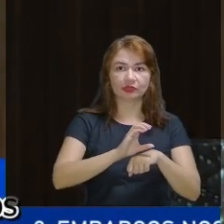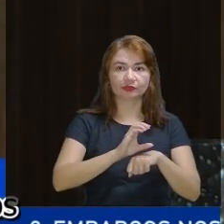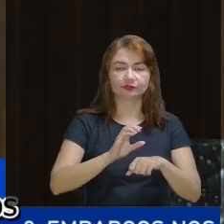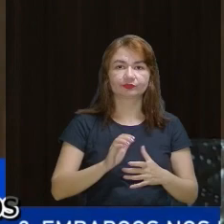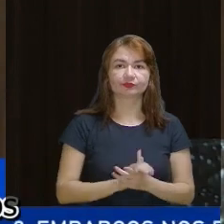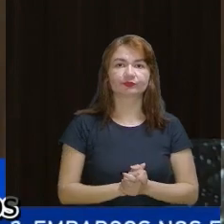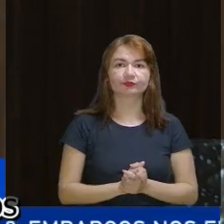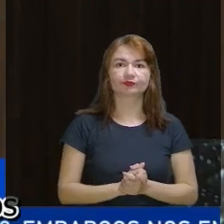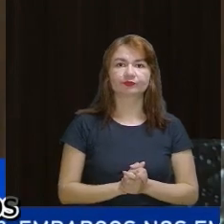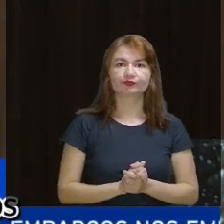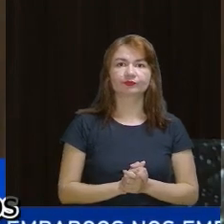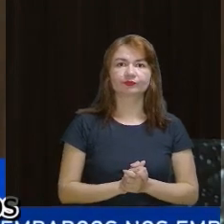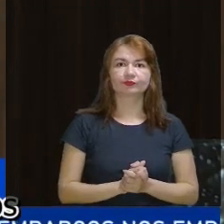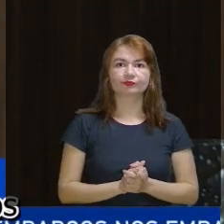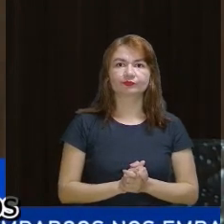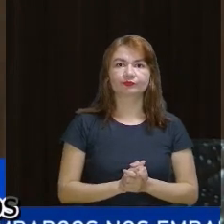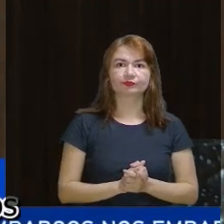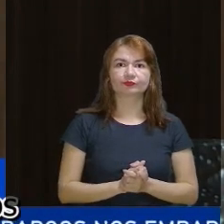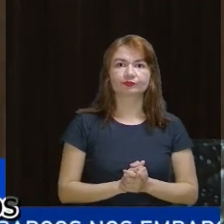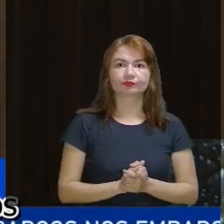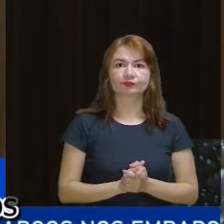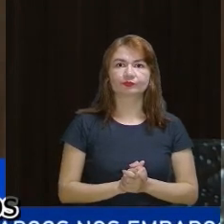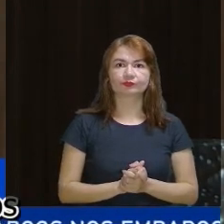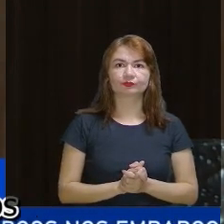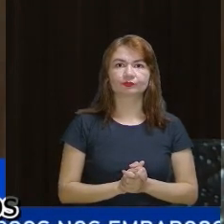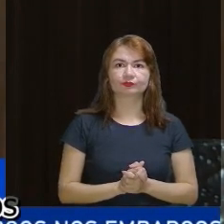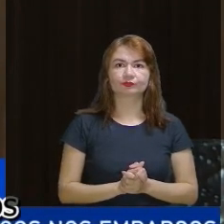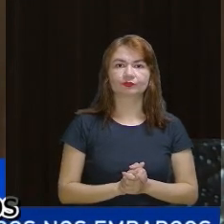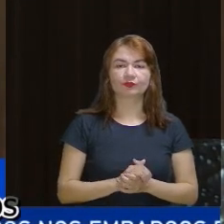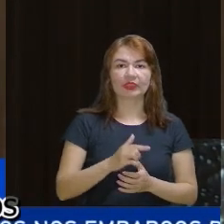afirma, no inciso